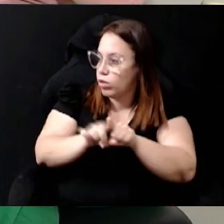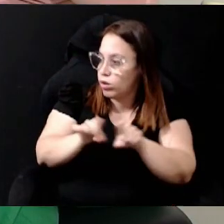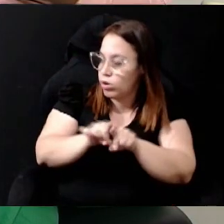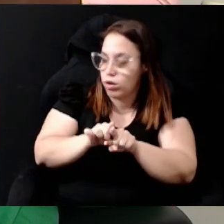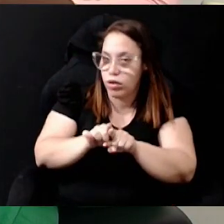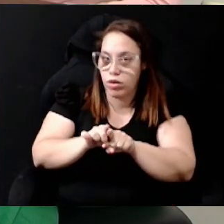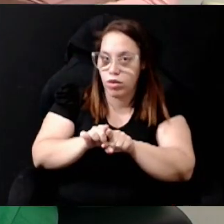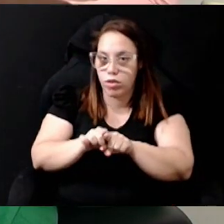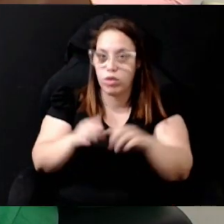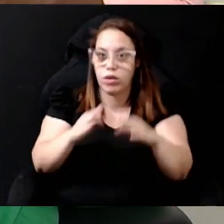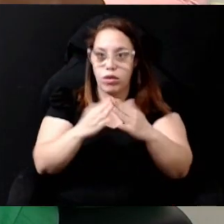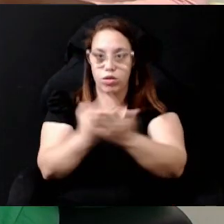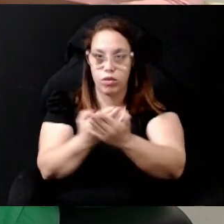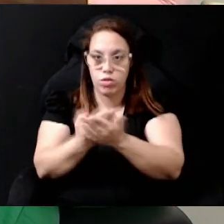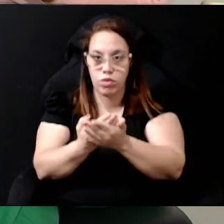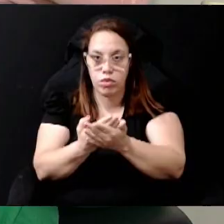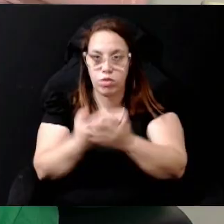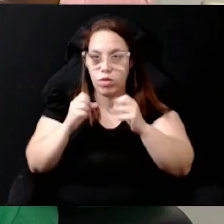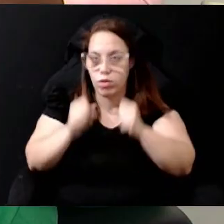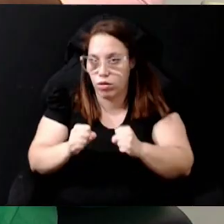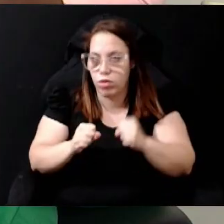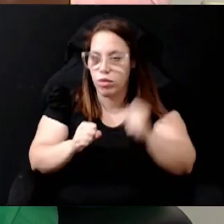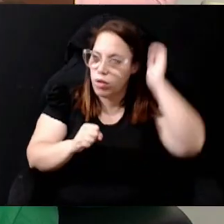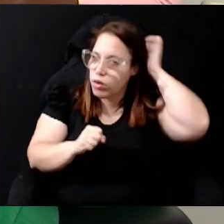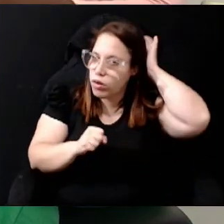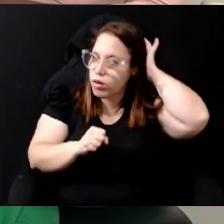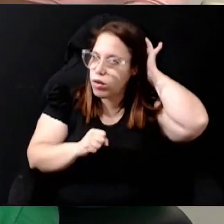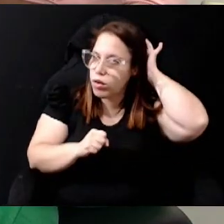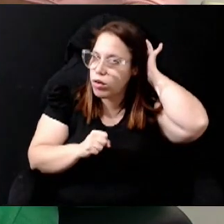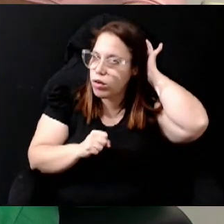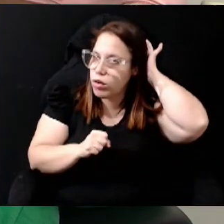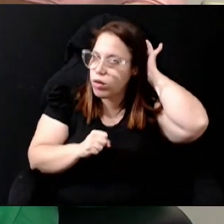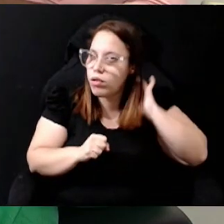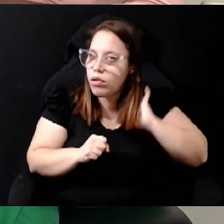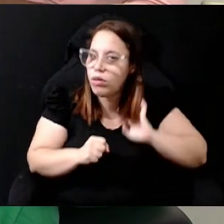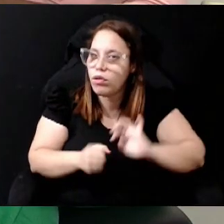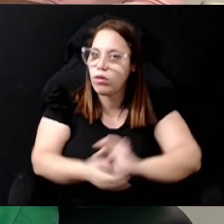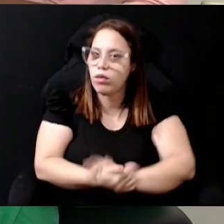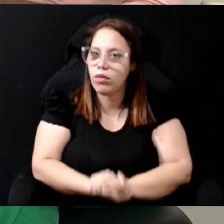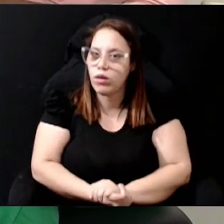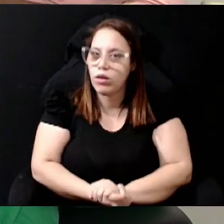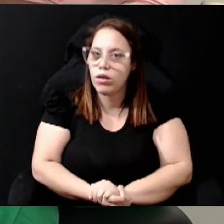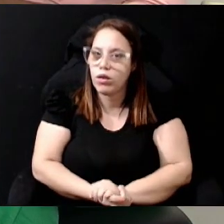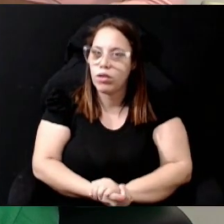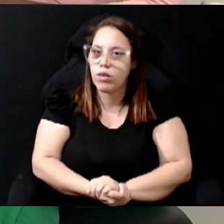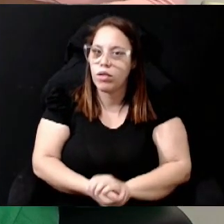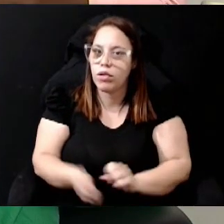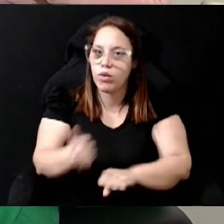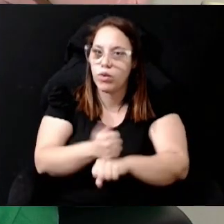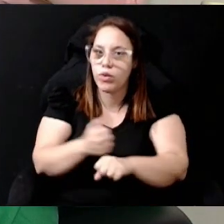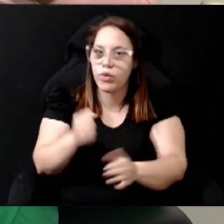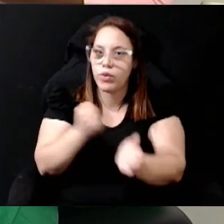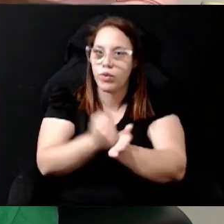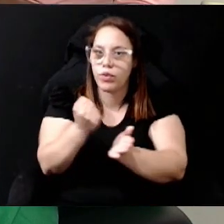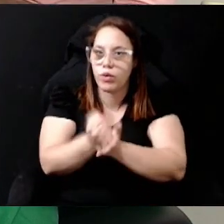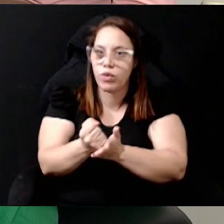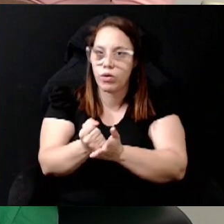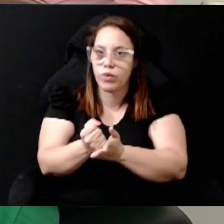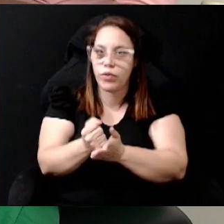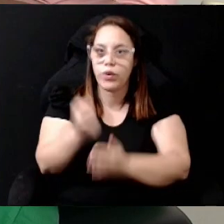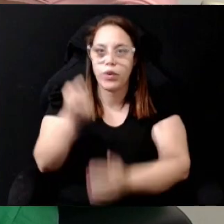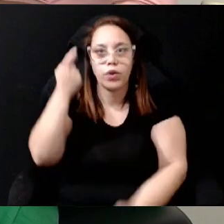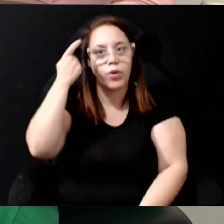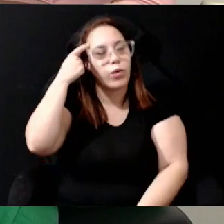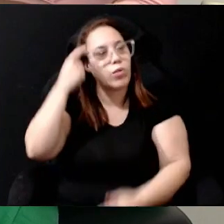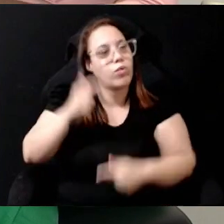dos gestores também. Então, nós vamos para as escolas, fazemos formação com as escolas, pensamos como contratar formadores para